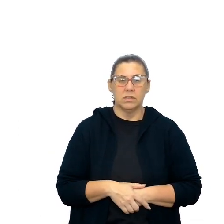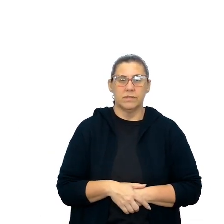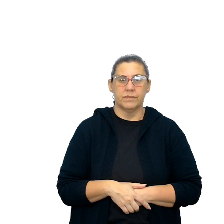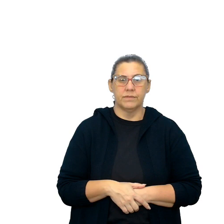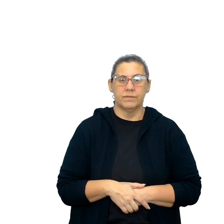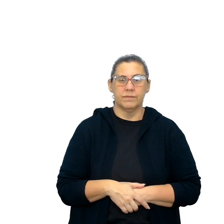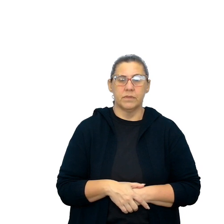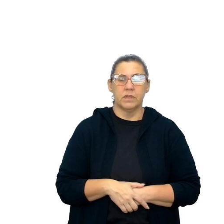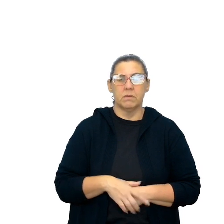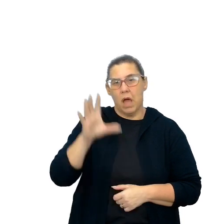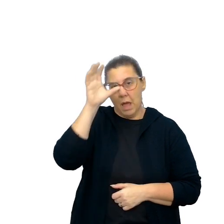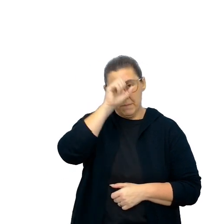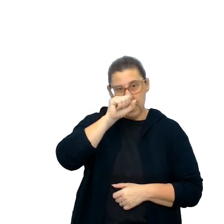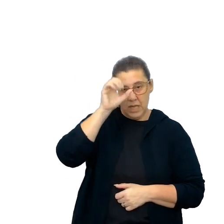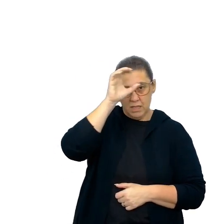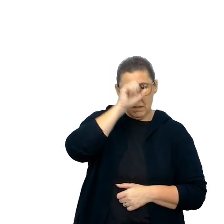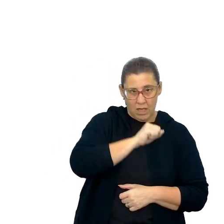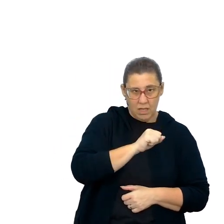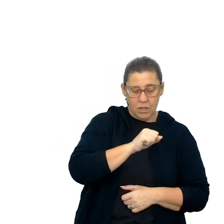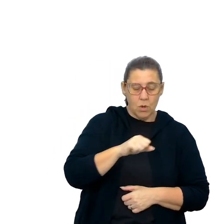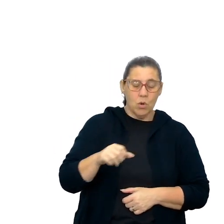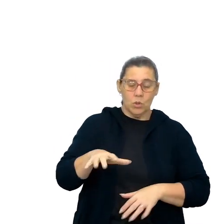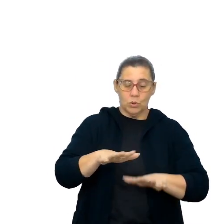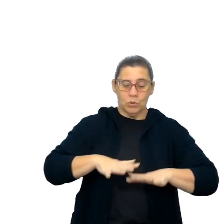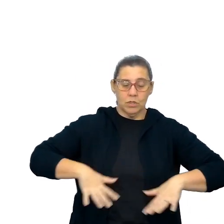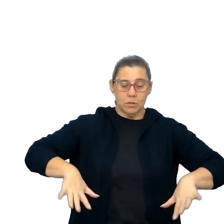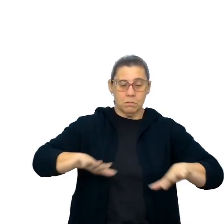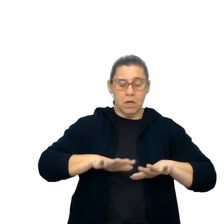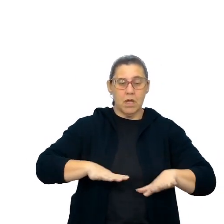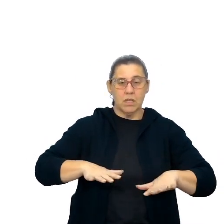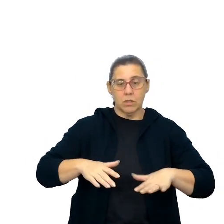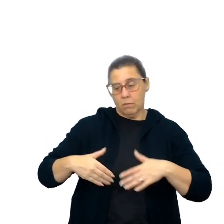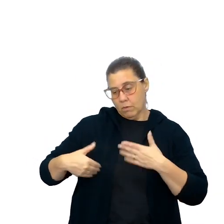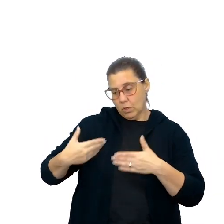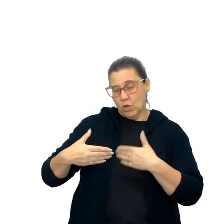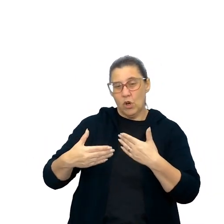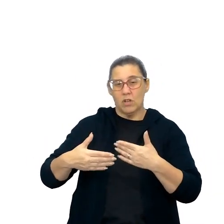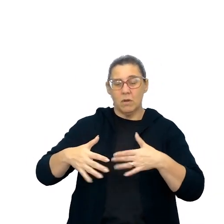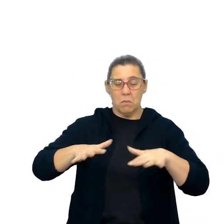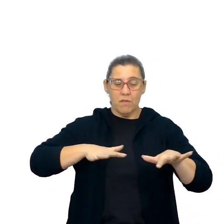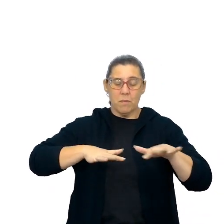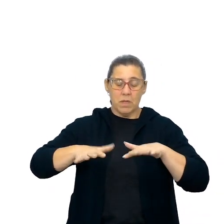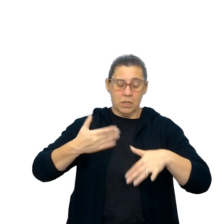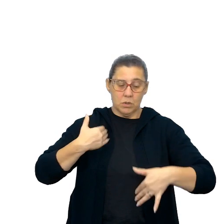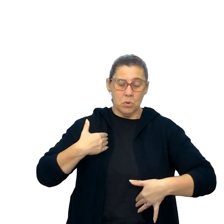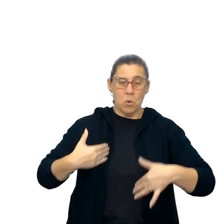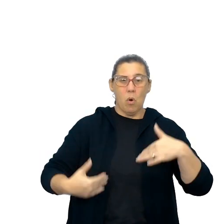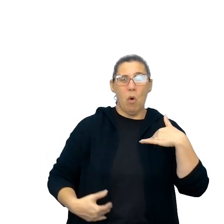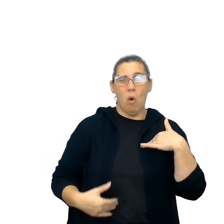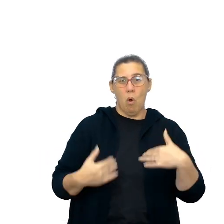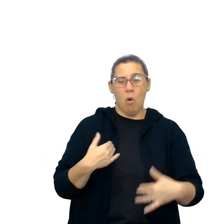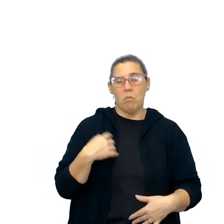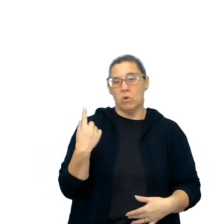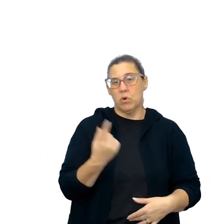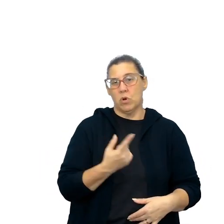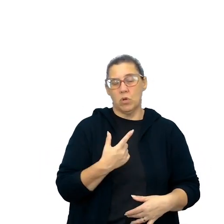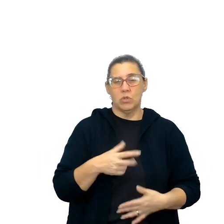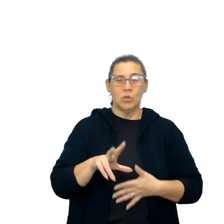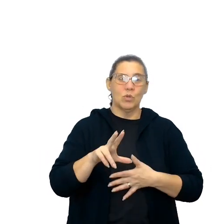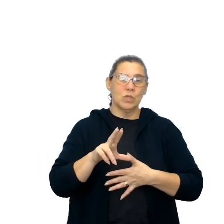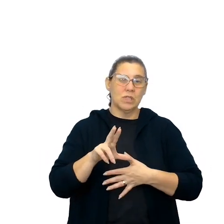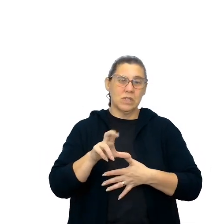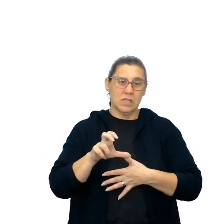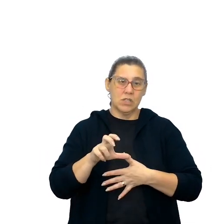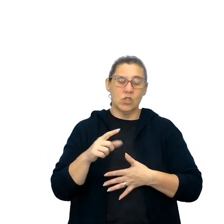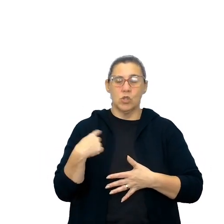adquirindo a noção de espaço conforme nós conseguimos nos movimentar e conforme os sentidos em que